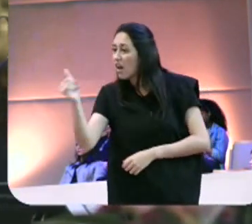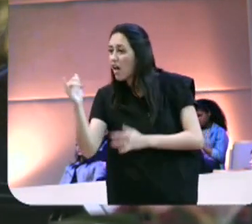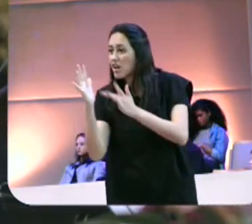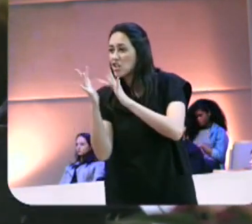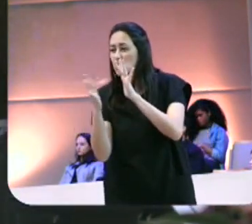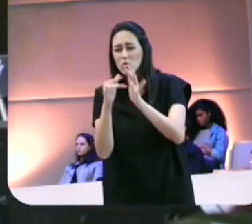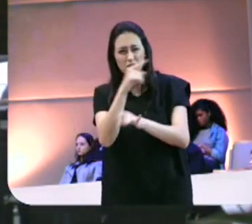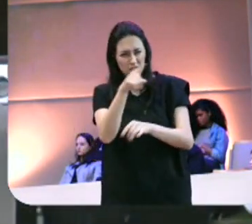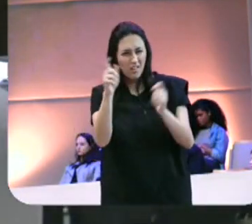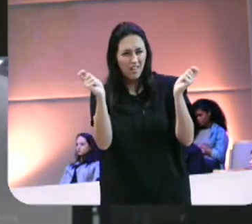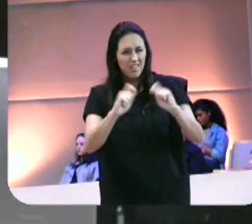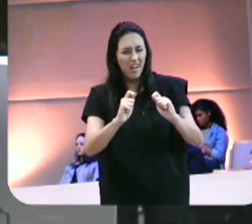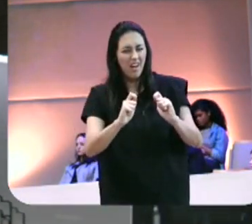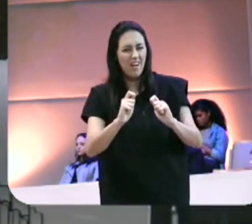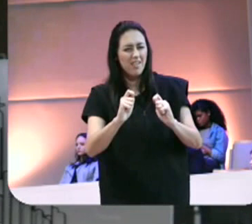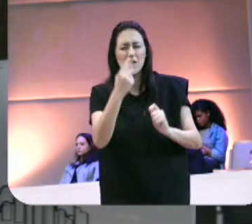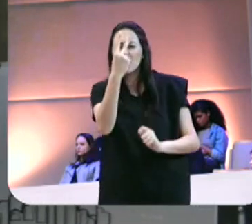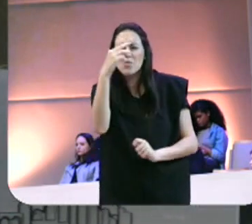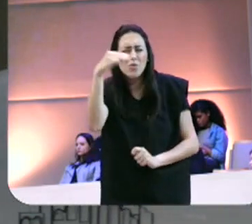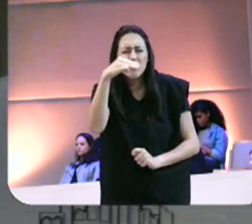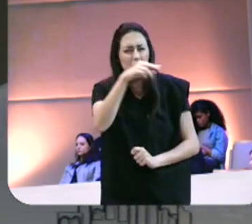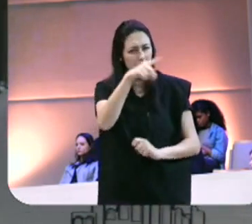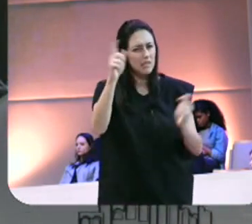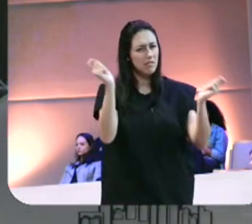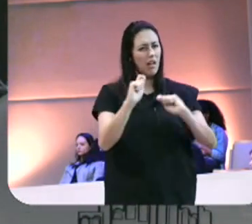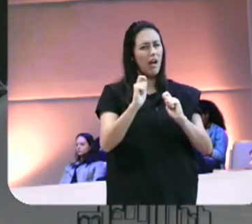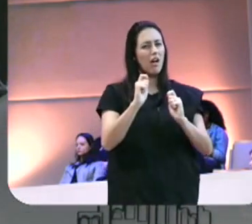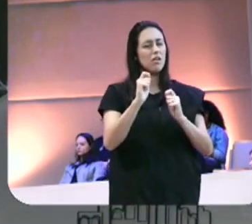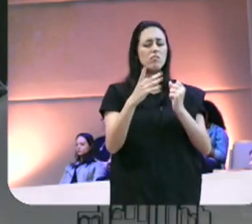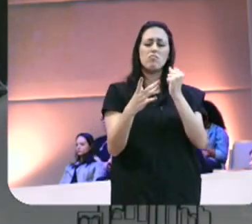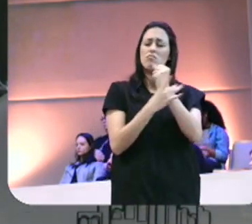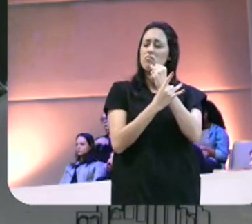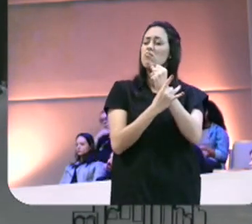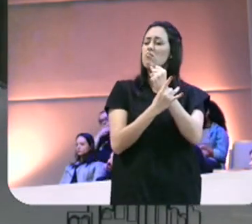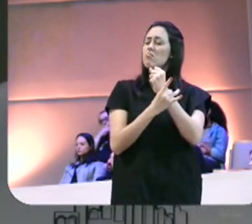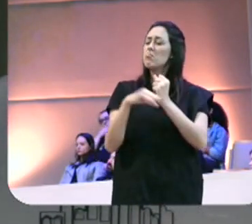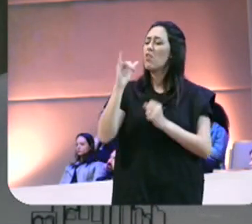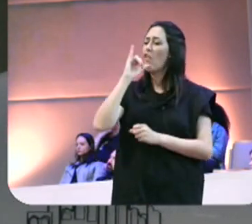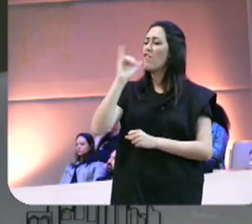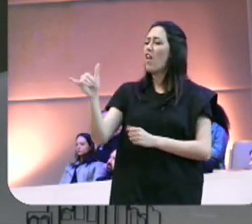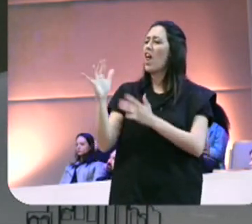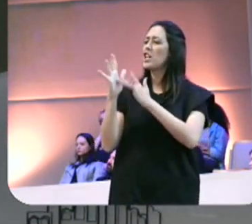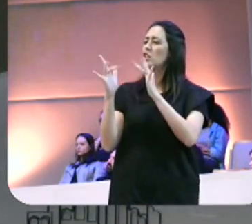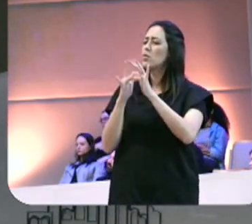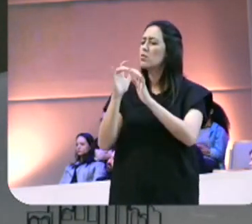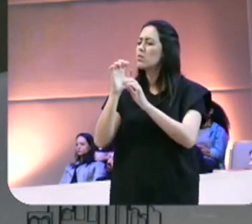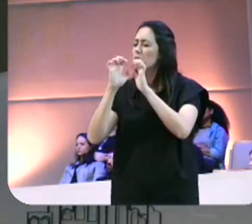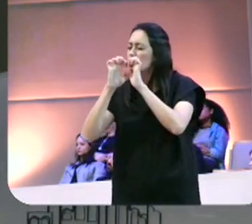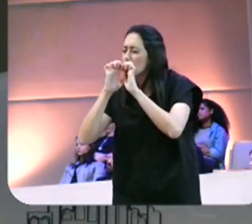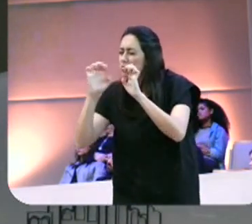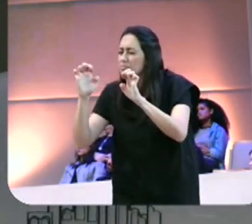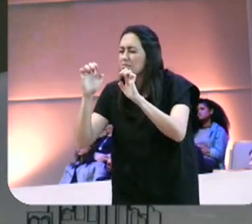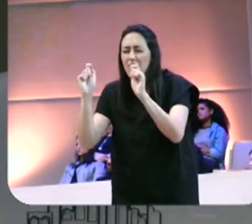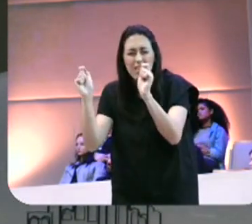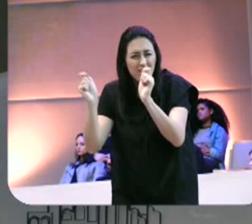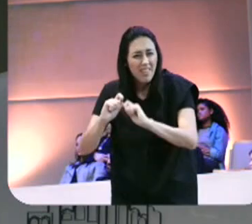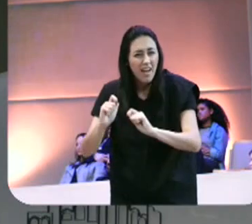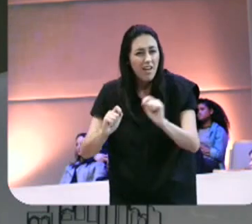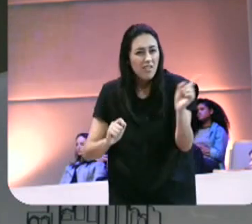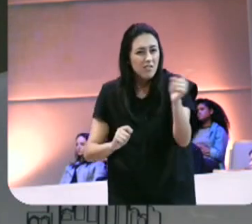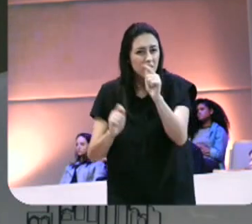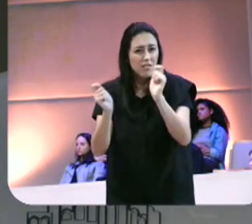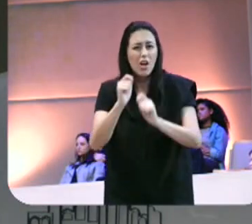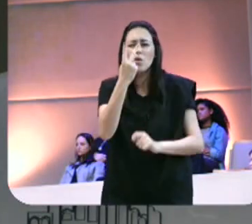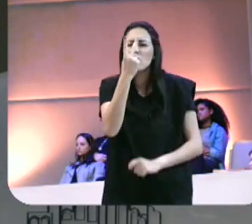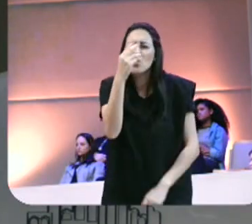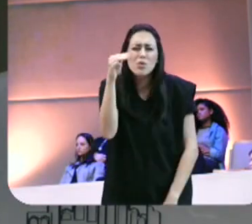você conseguiria fazer isso? Você se sente seguro para fazer isso, para compartilhar o evangelho? Só por curiosidade, eu queria saber como é que isso está aqui também.